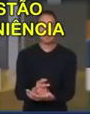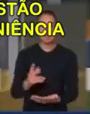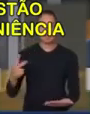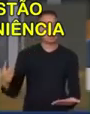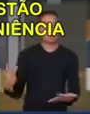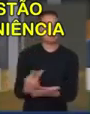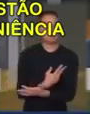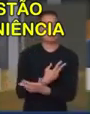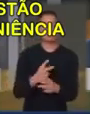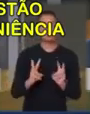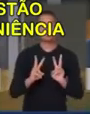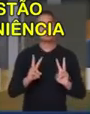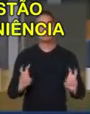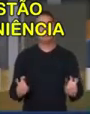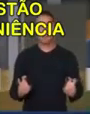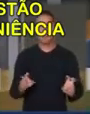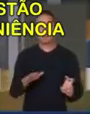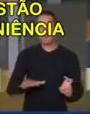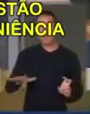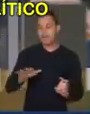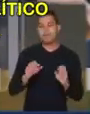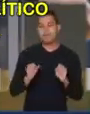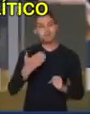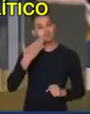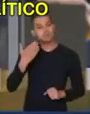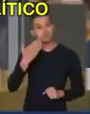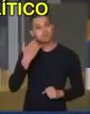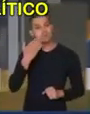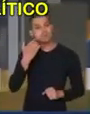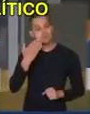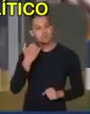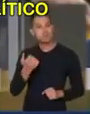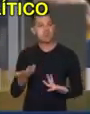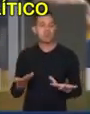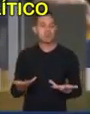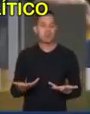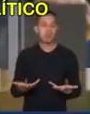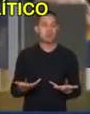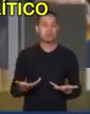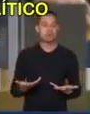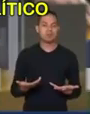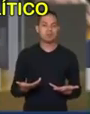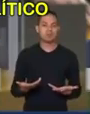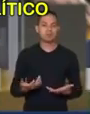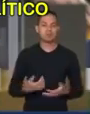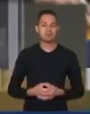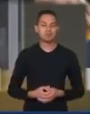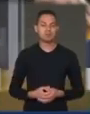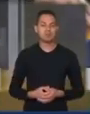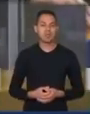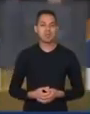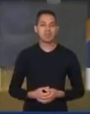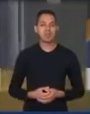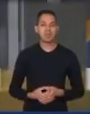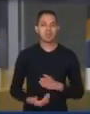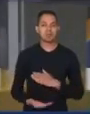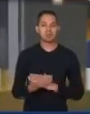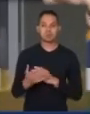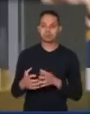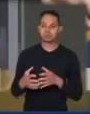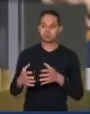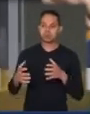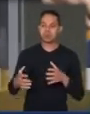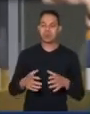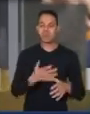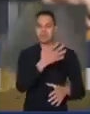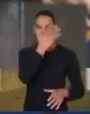questão que eles podem tirar alguma conveniência política, algum oportunismo político para se beneficiar. Morte de